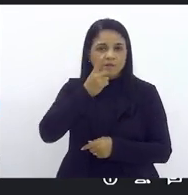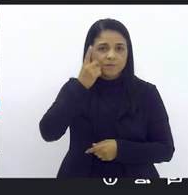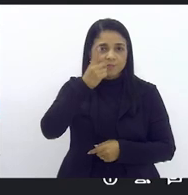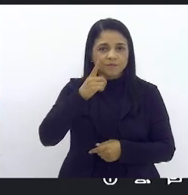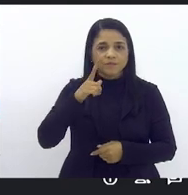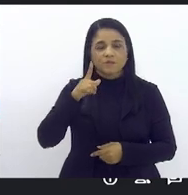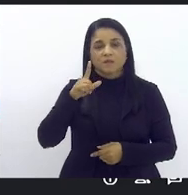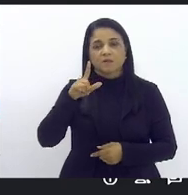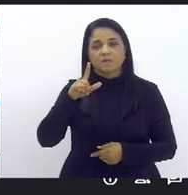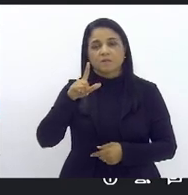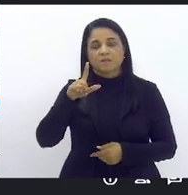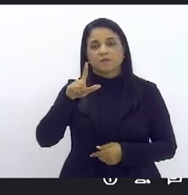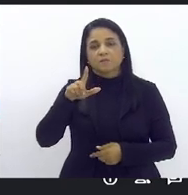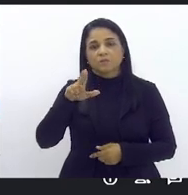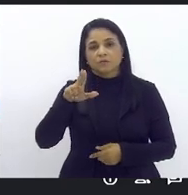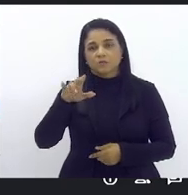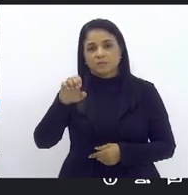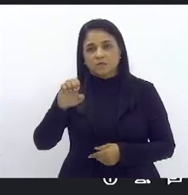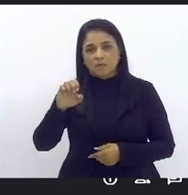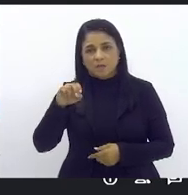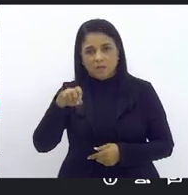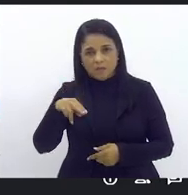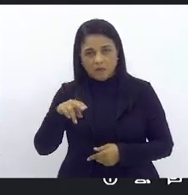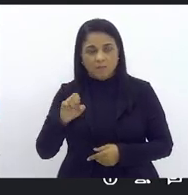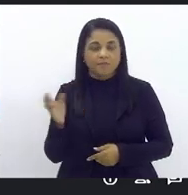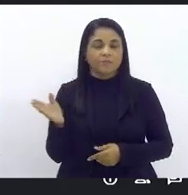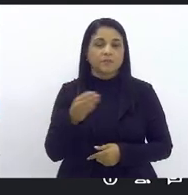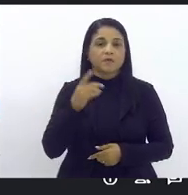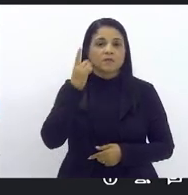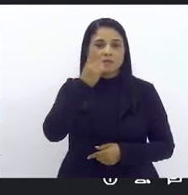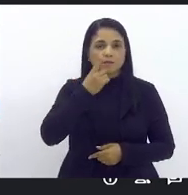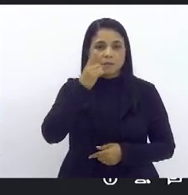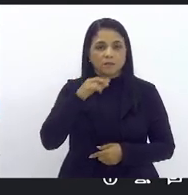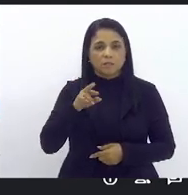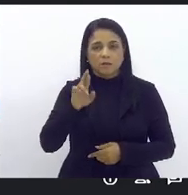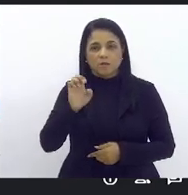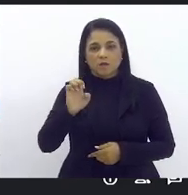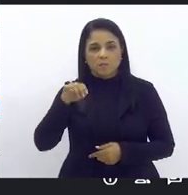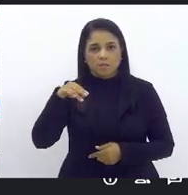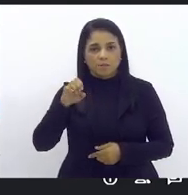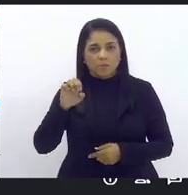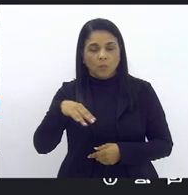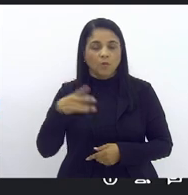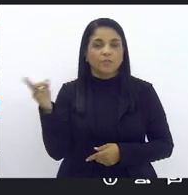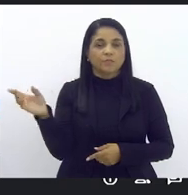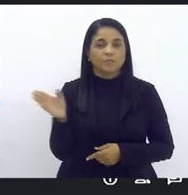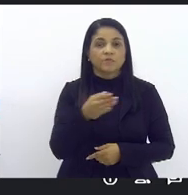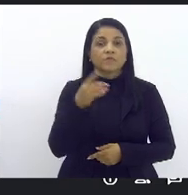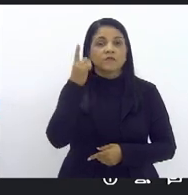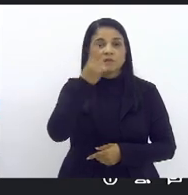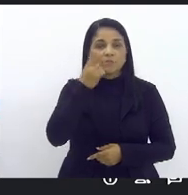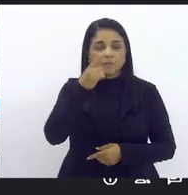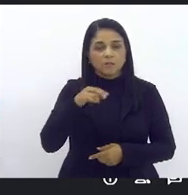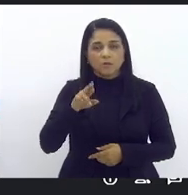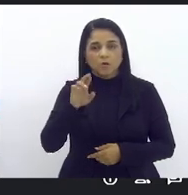Luciene Cavalcante, deputado Raimon, também o deputado Rogério Corrêa, que não está presente,